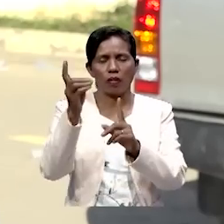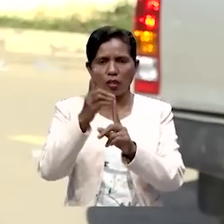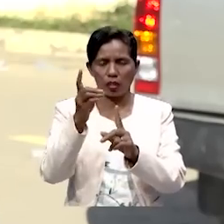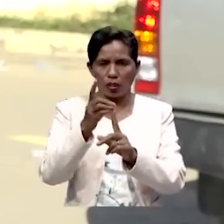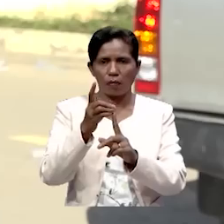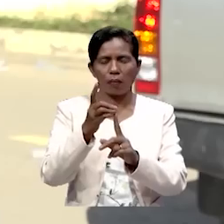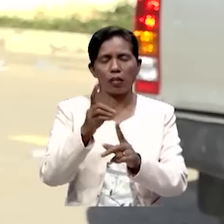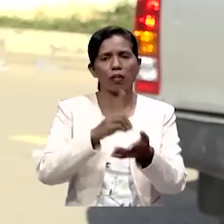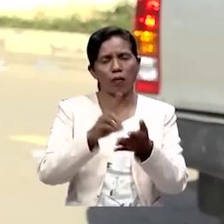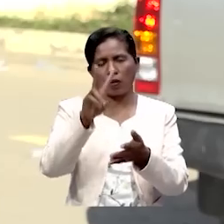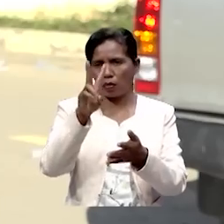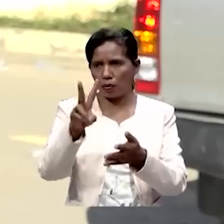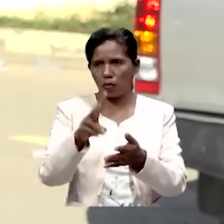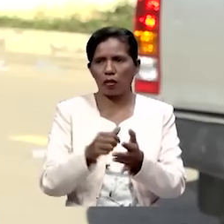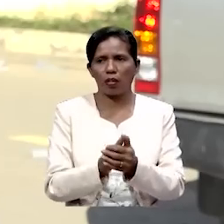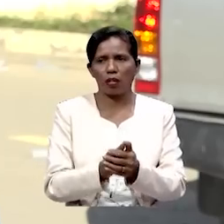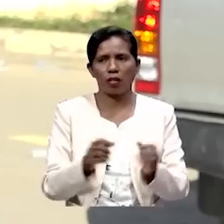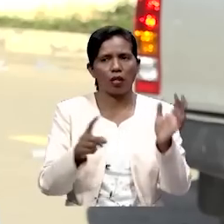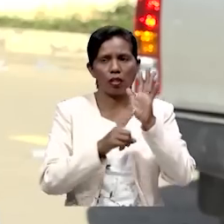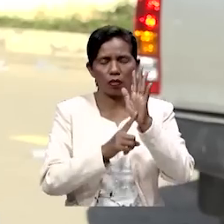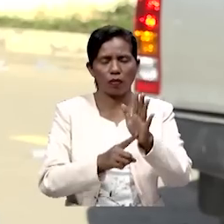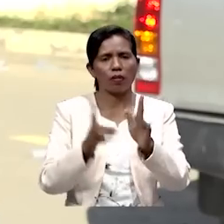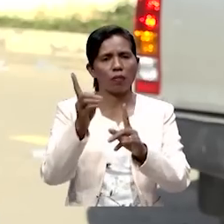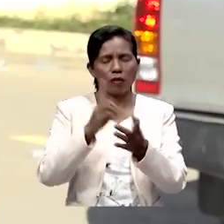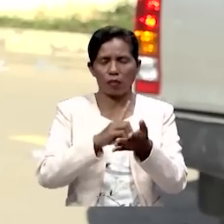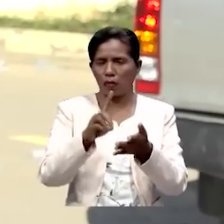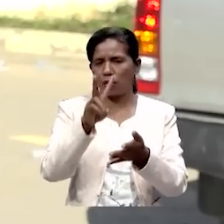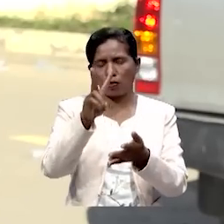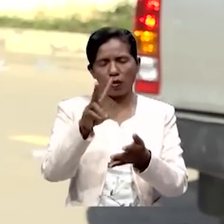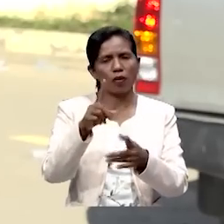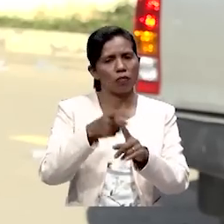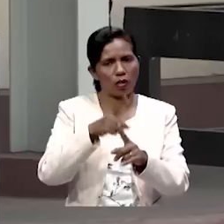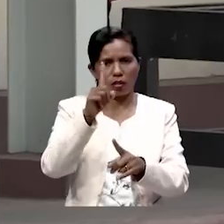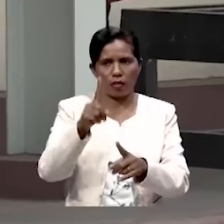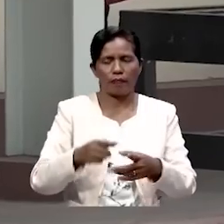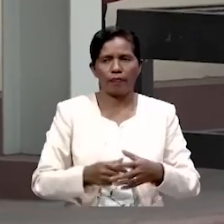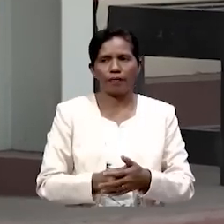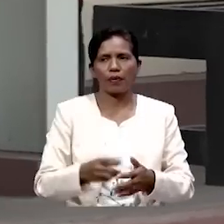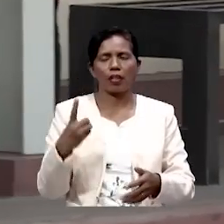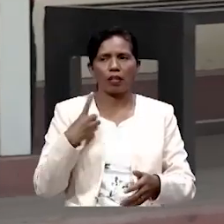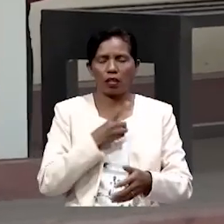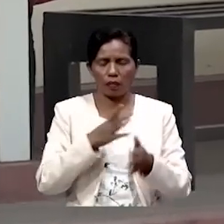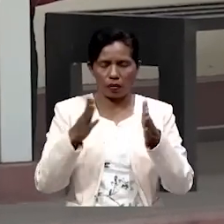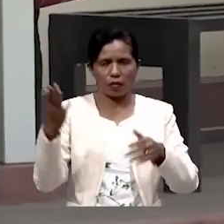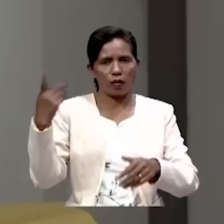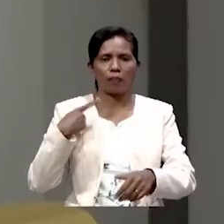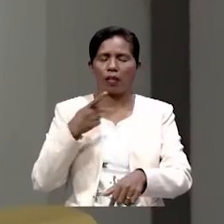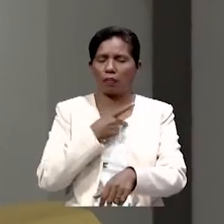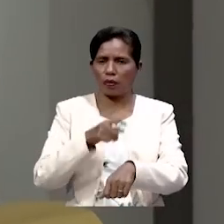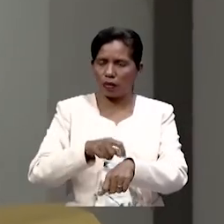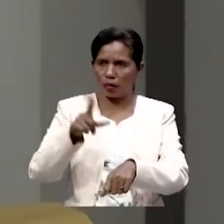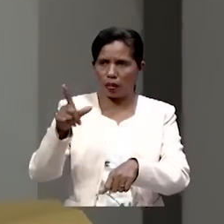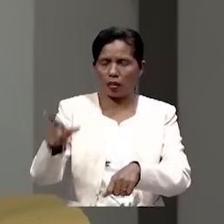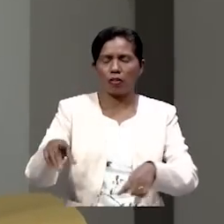ruwa daruma lato semana ruwa diserlak kusai mebe biuta bene hamfuna ida. Nunemos deputado Sira e a parlamento lamenta